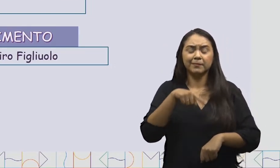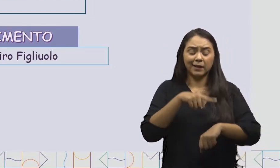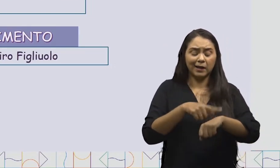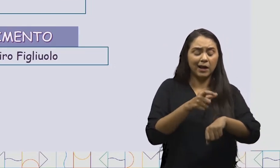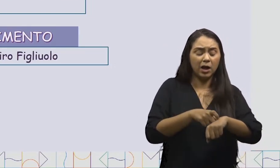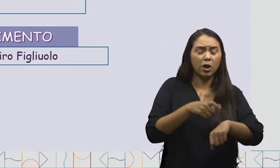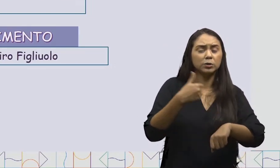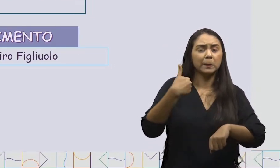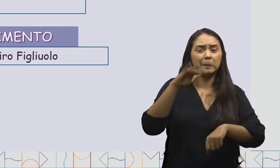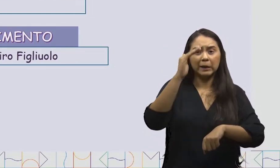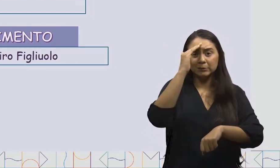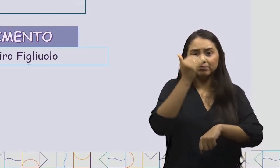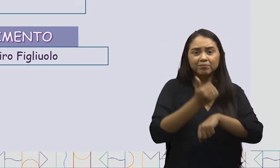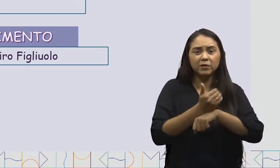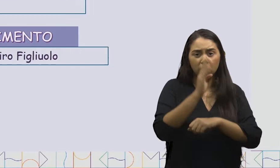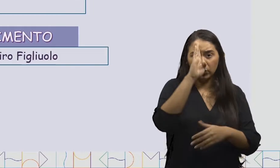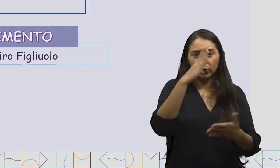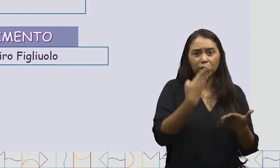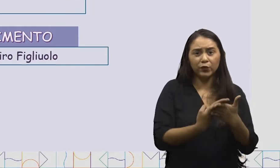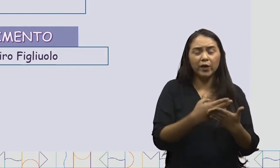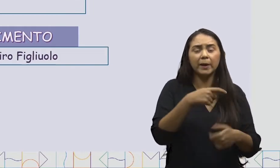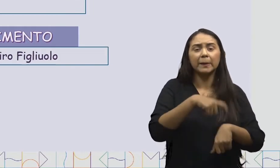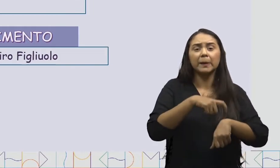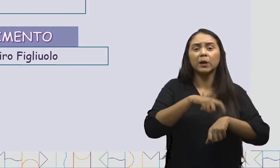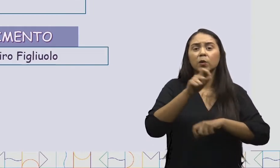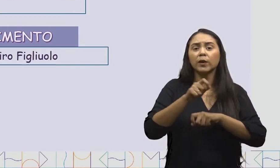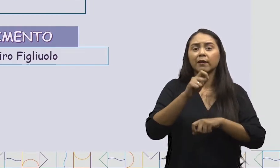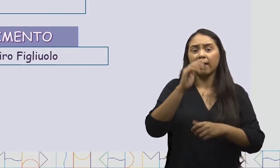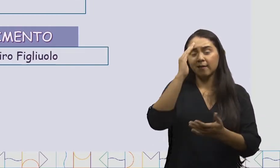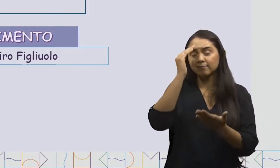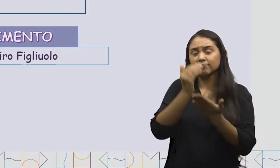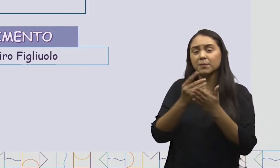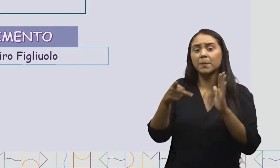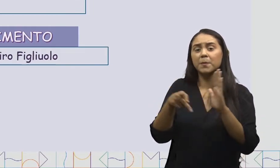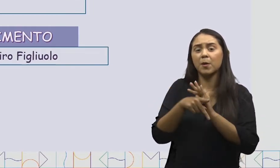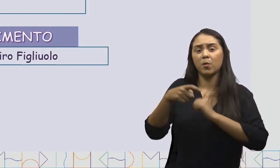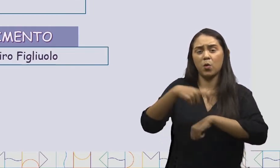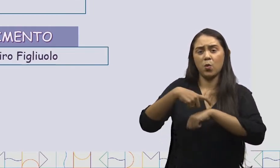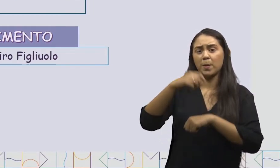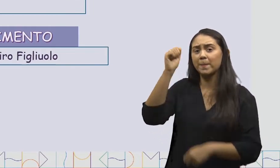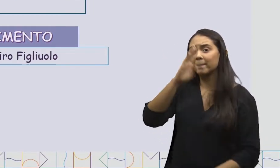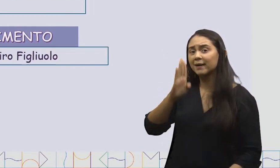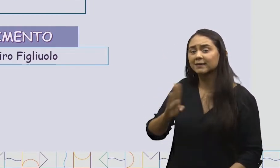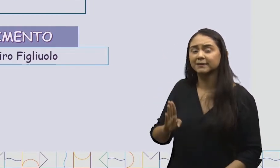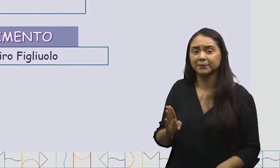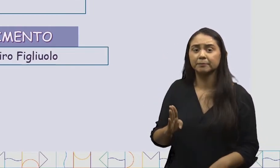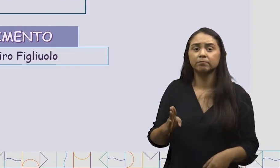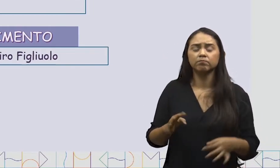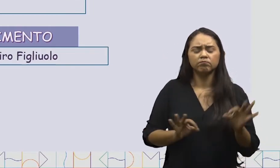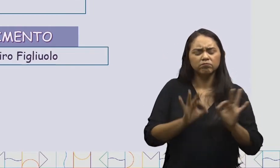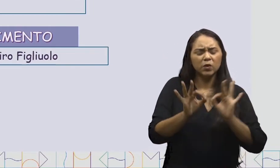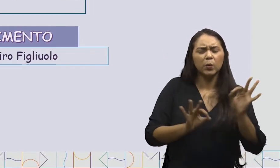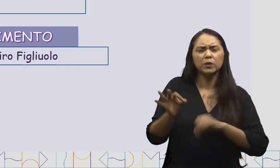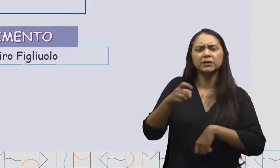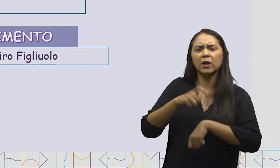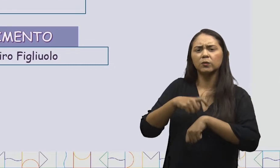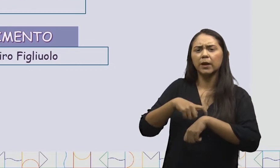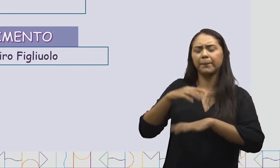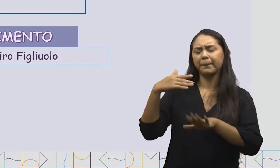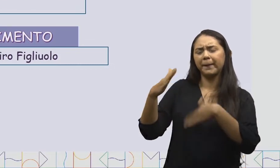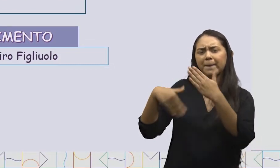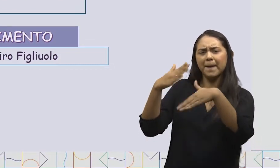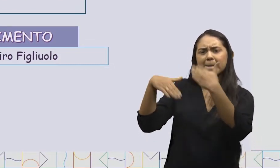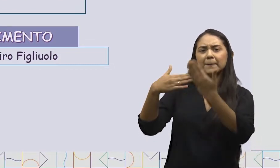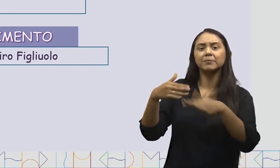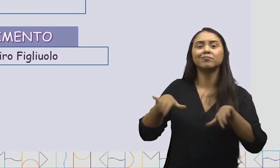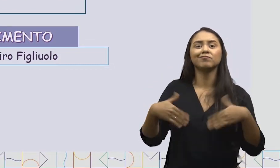são muito mais precisas e levam em consideração a hora oficial do Brasil. As formas de medir o tempo foram